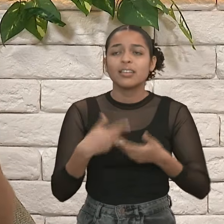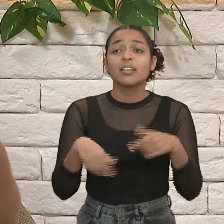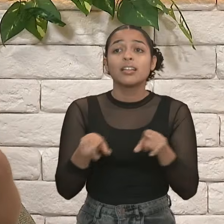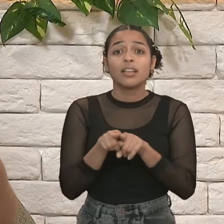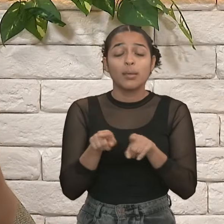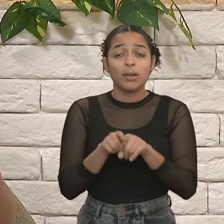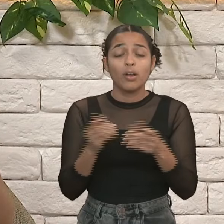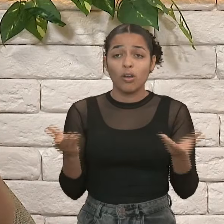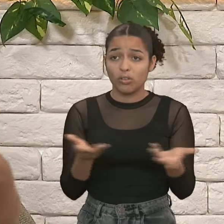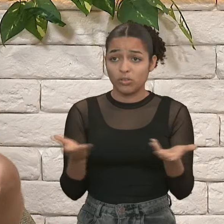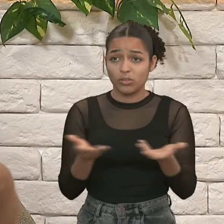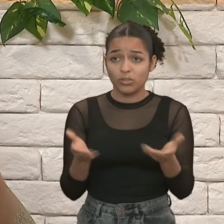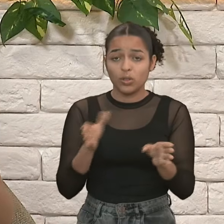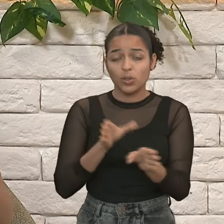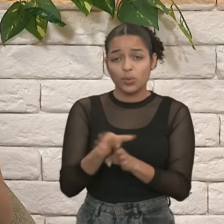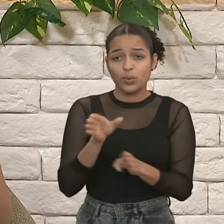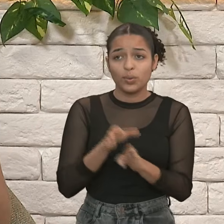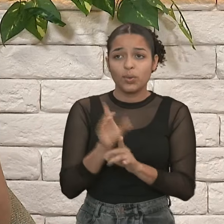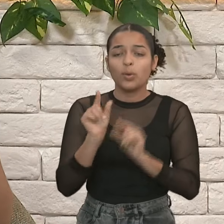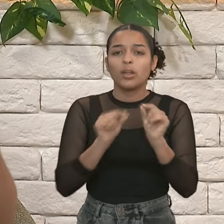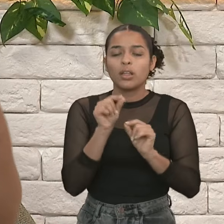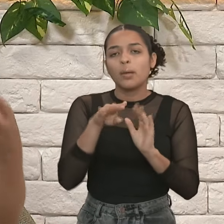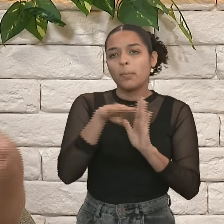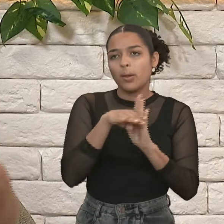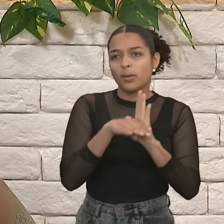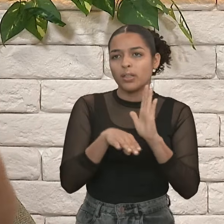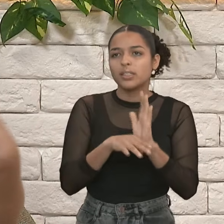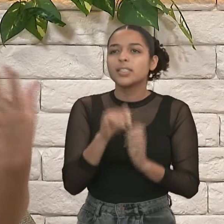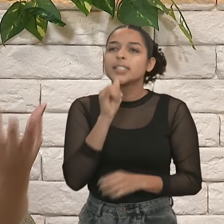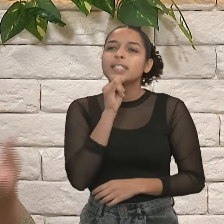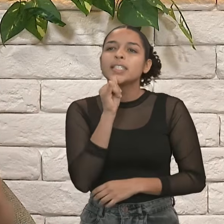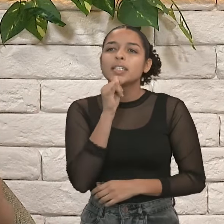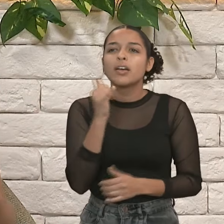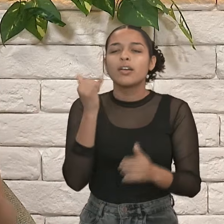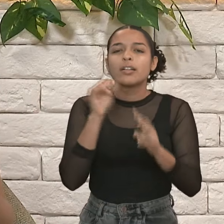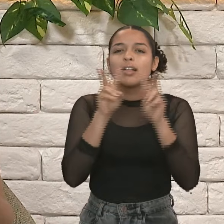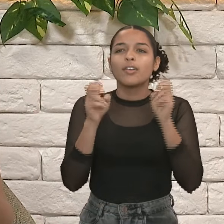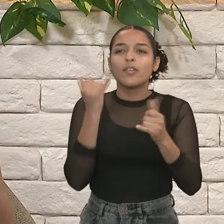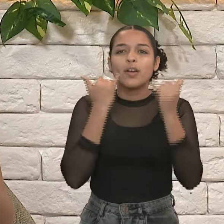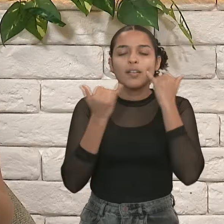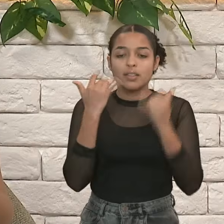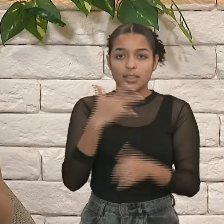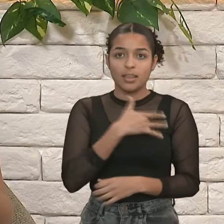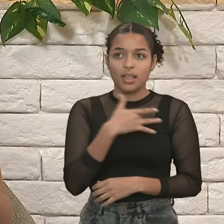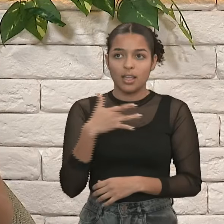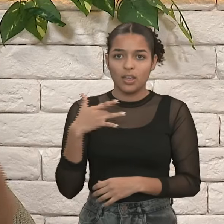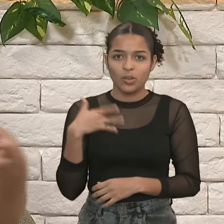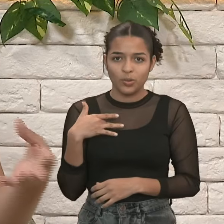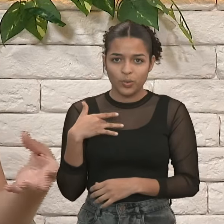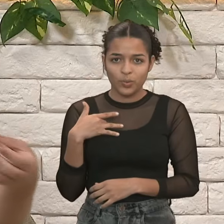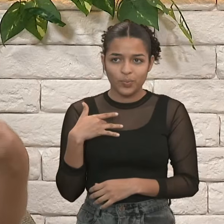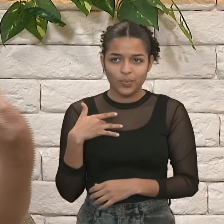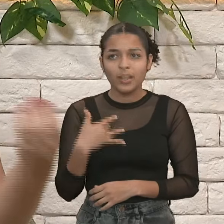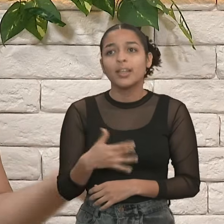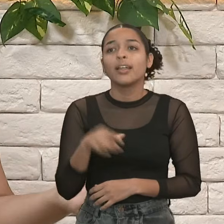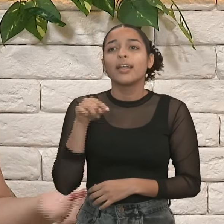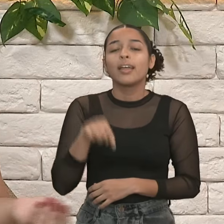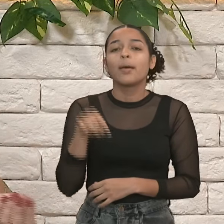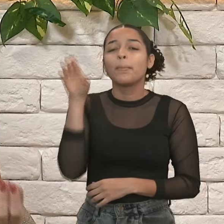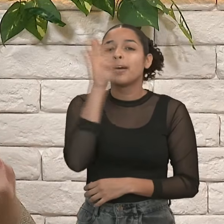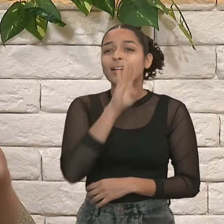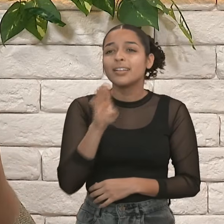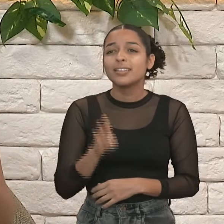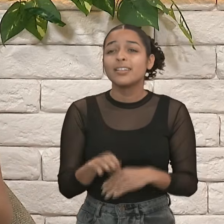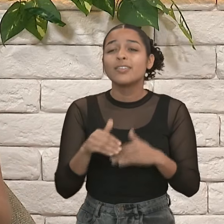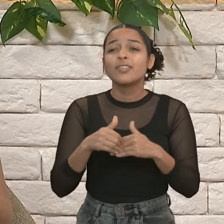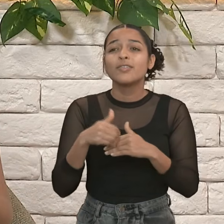as recomendações de órgãos de saúde que a gente tem de diferentes países, inclusive brasileiros, é que o tempo de